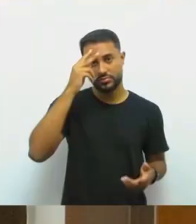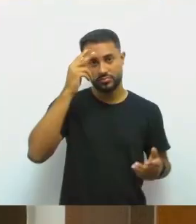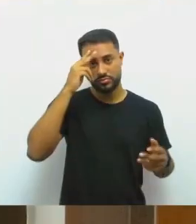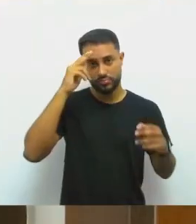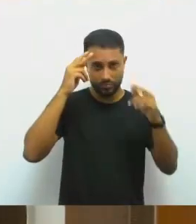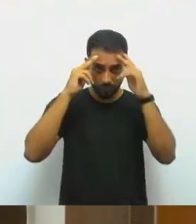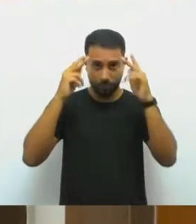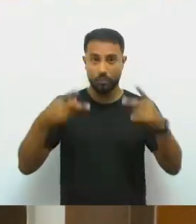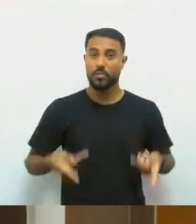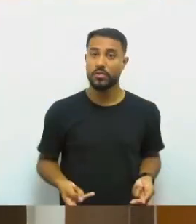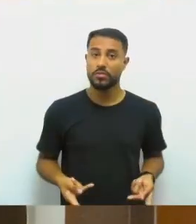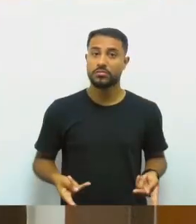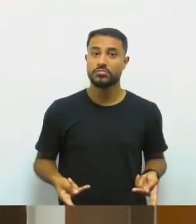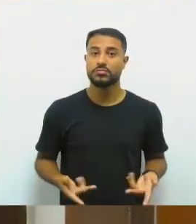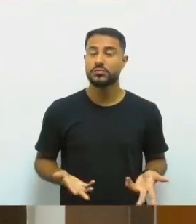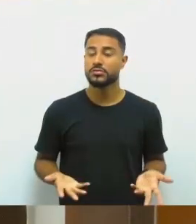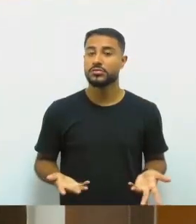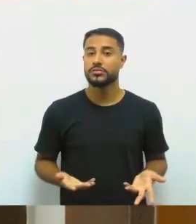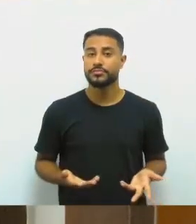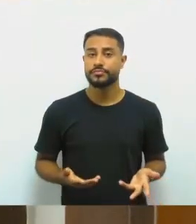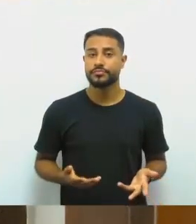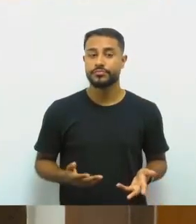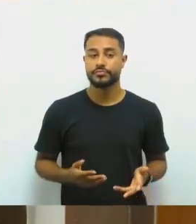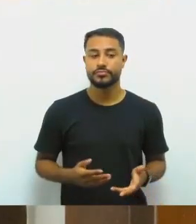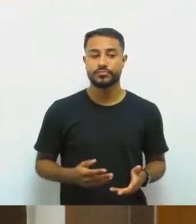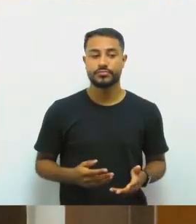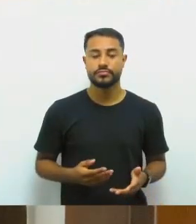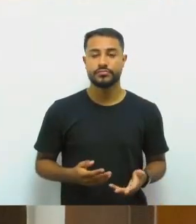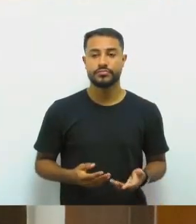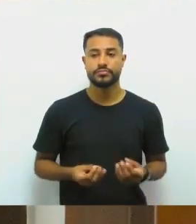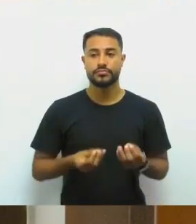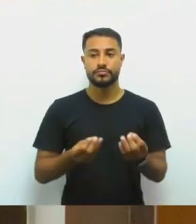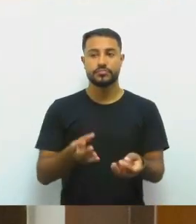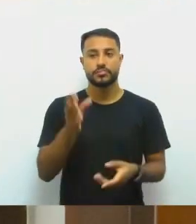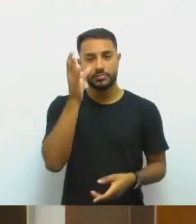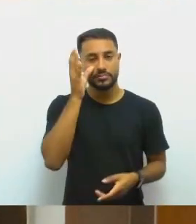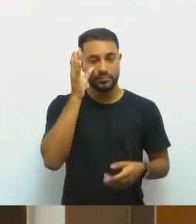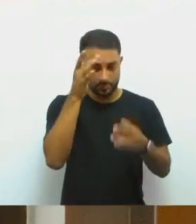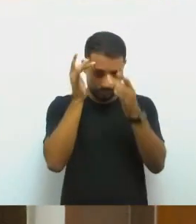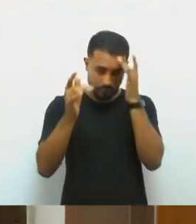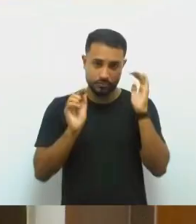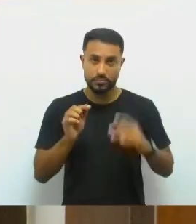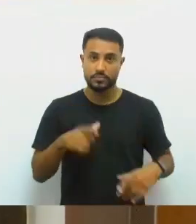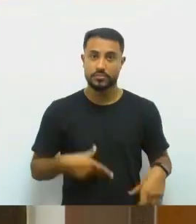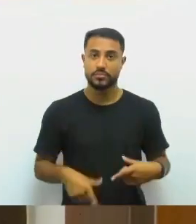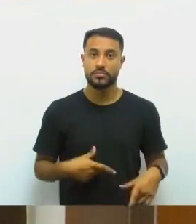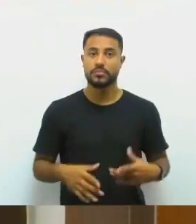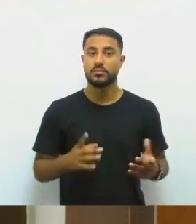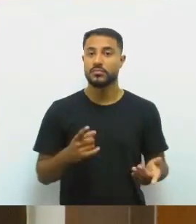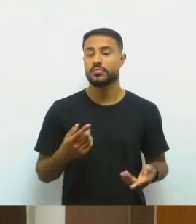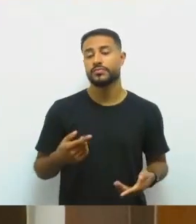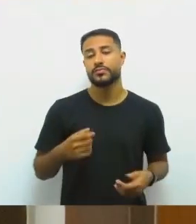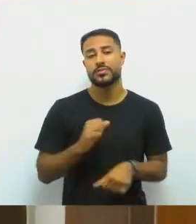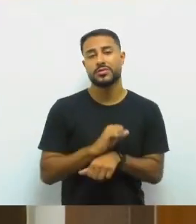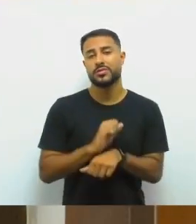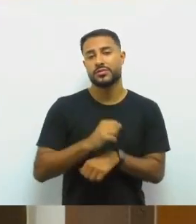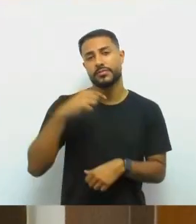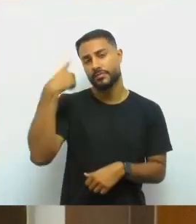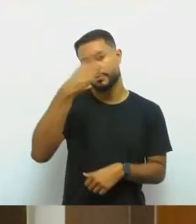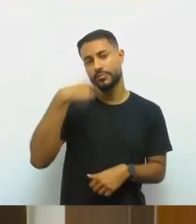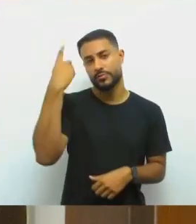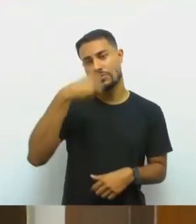pessoa, oferecer uma água, oferecer uma atenção para aquelas pessoas que ficam ali naquela recepção já, às vezes por horas. E a gente